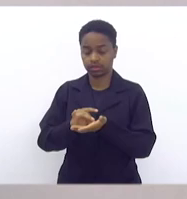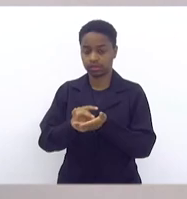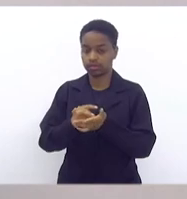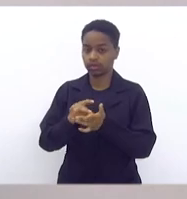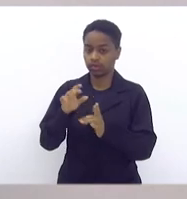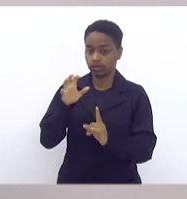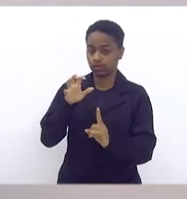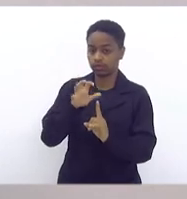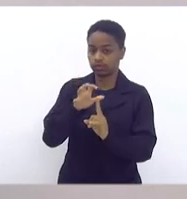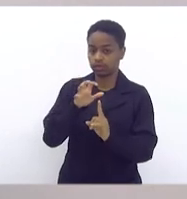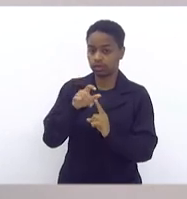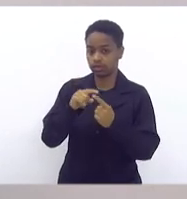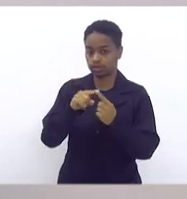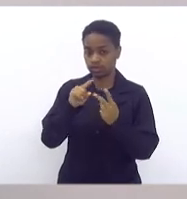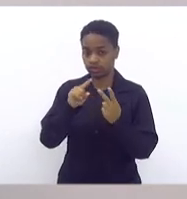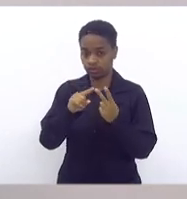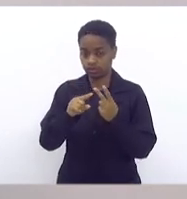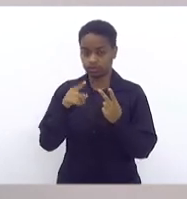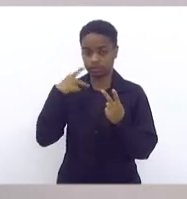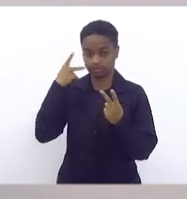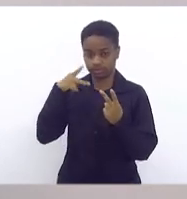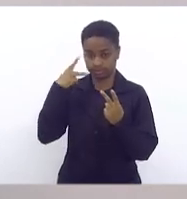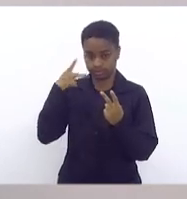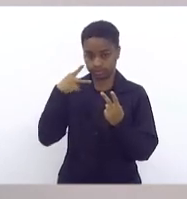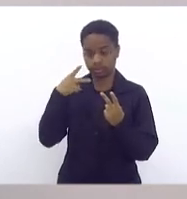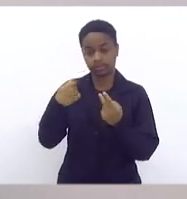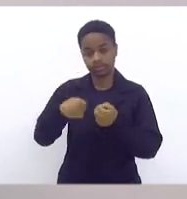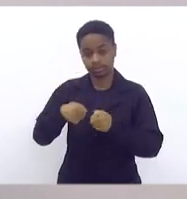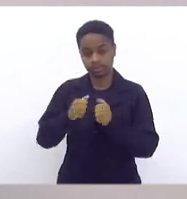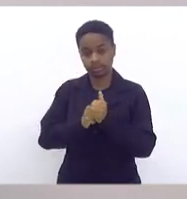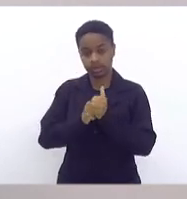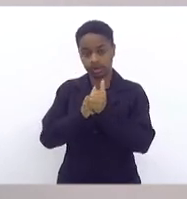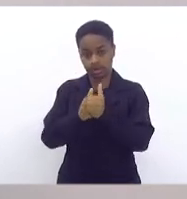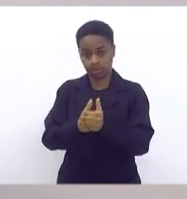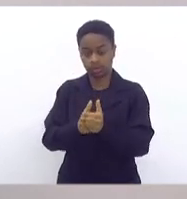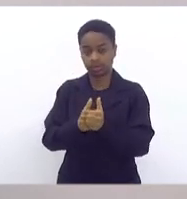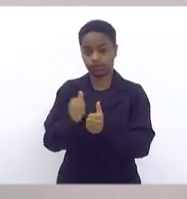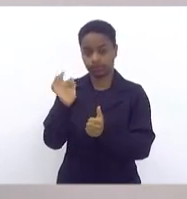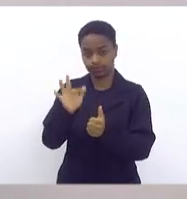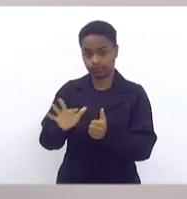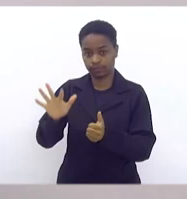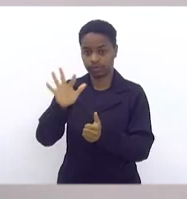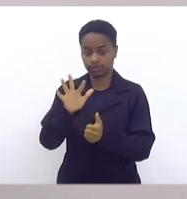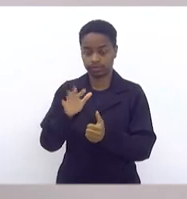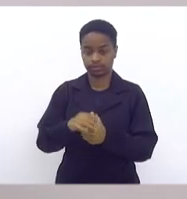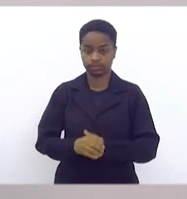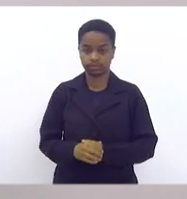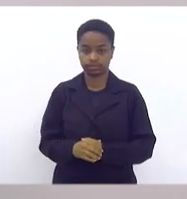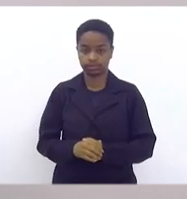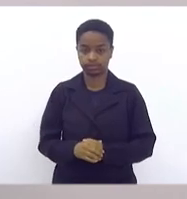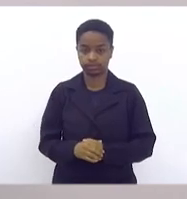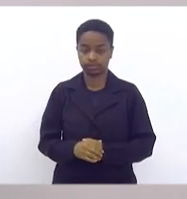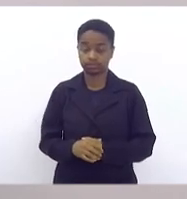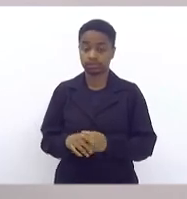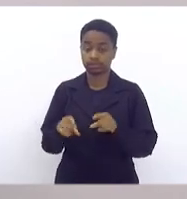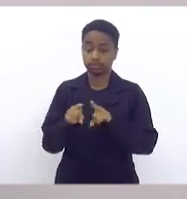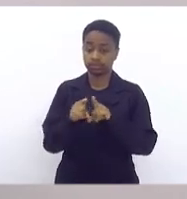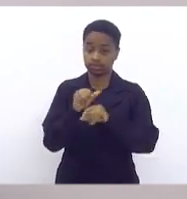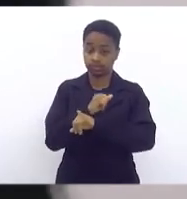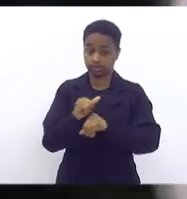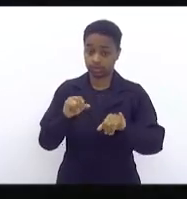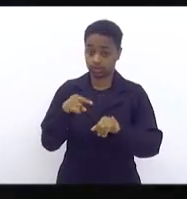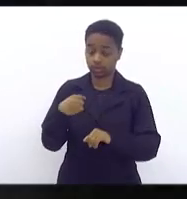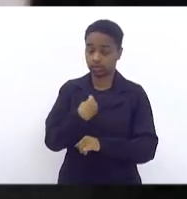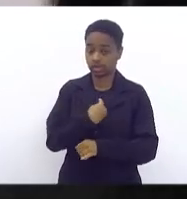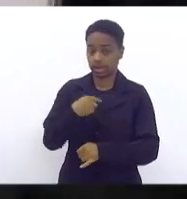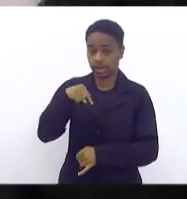diretamente dos parlamentares federais precisa de acompanhamento Federal eh e dizer que nós estamos aqui